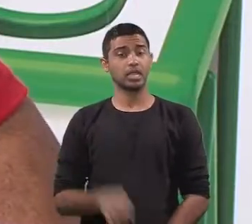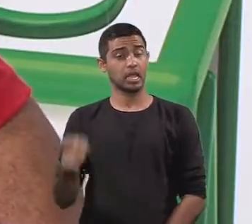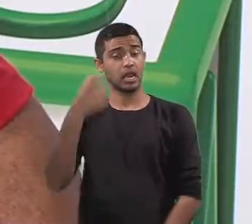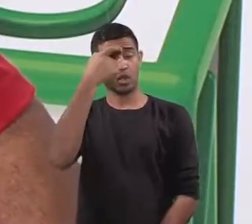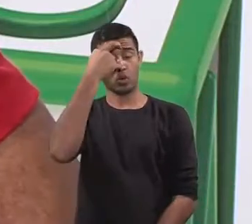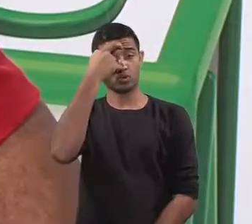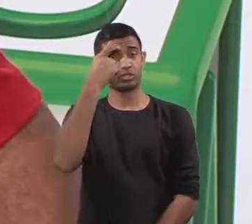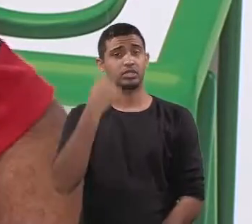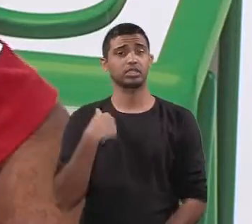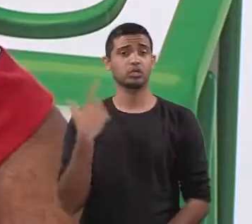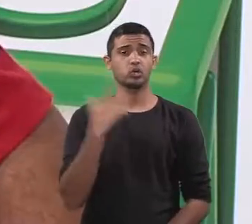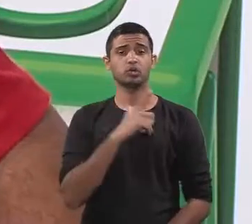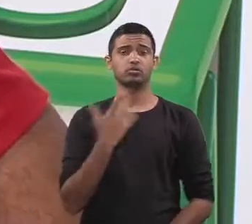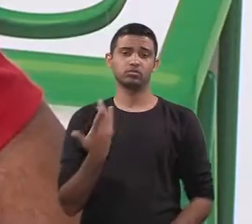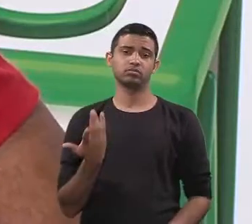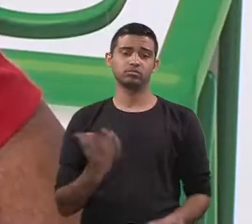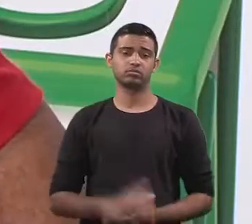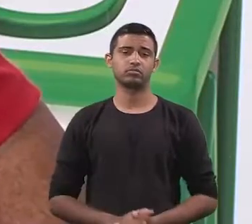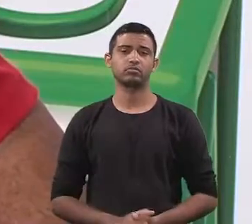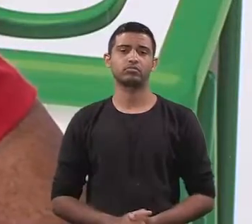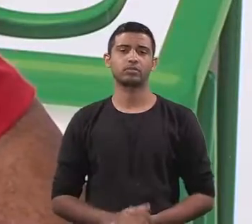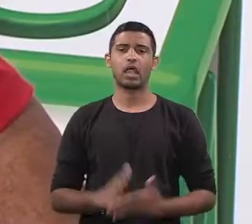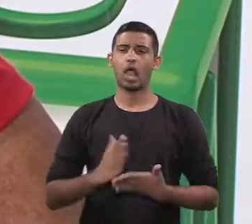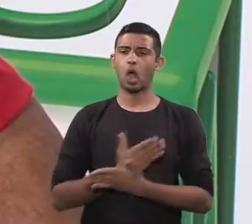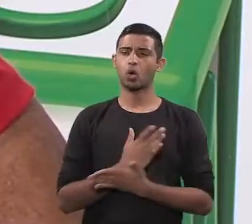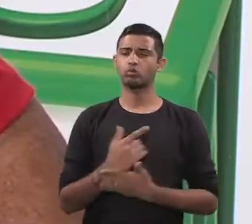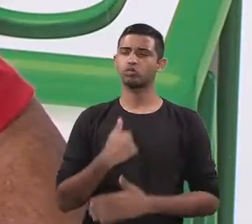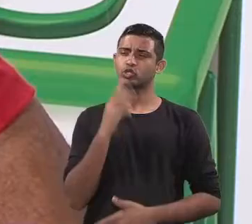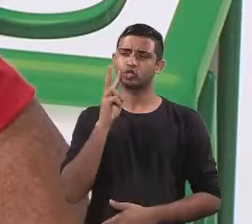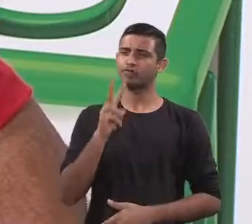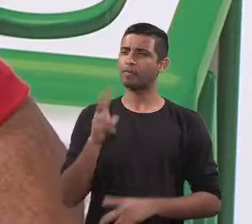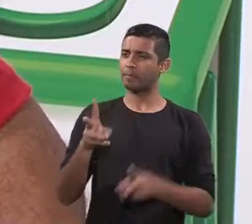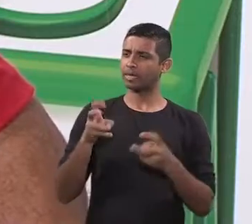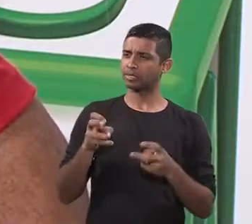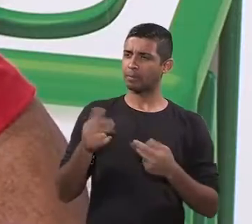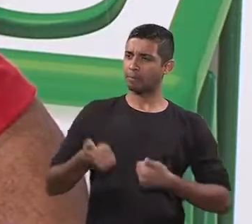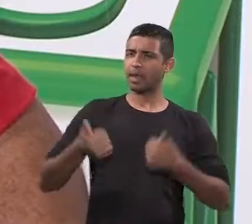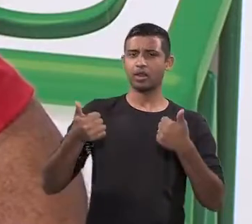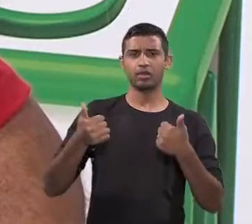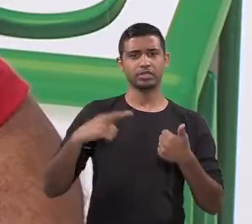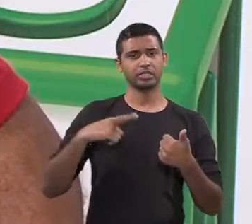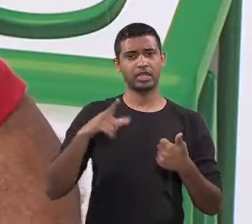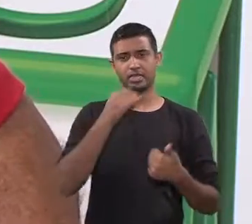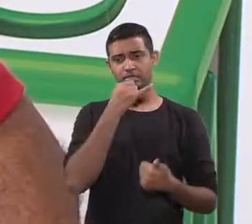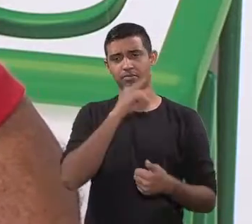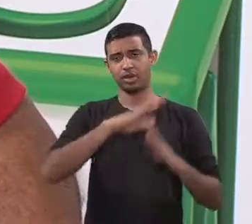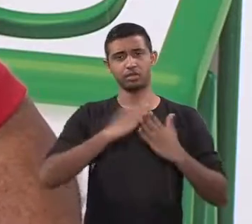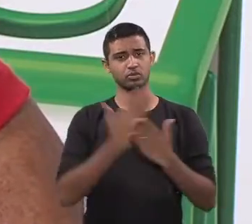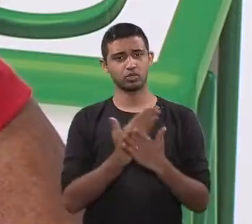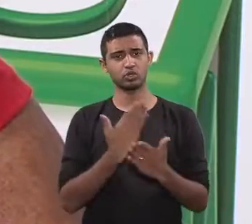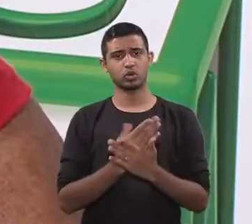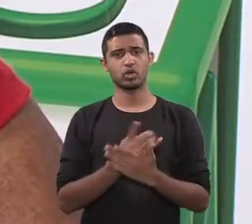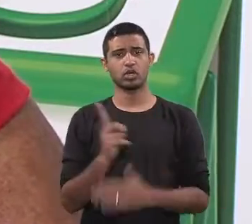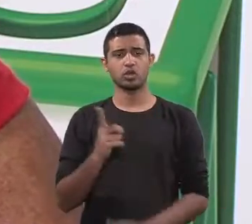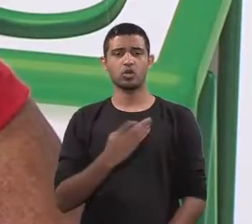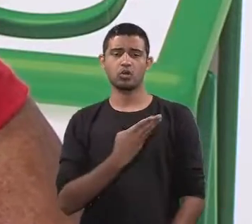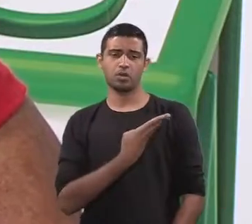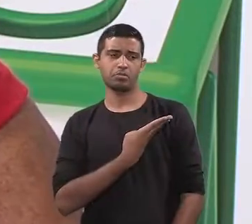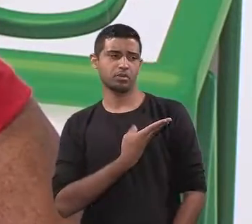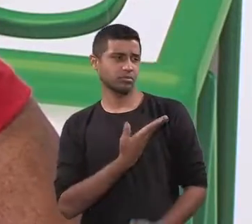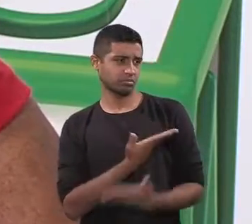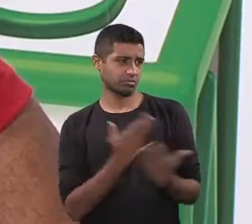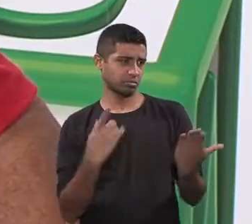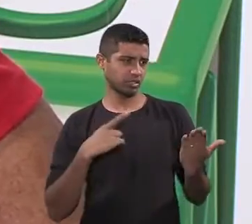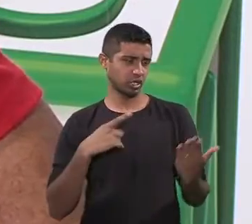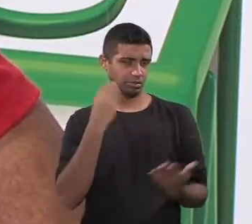essa consciência e alguns se destacam no esporte. Nós temos alguns casos na escola, o colega de educação física também